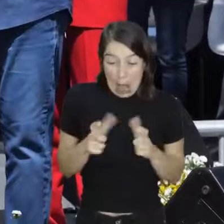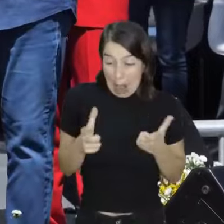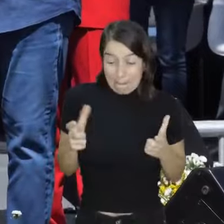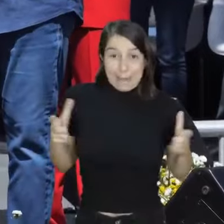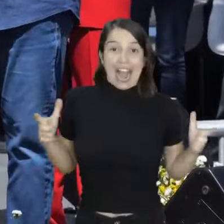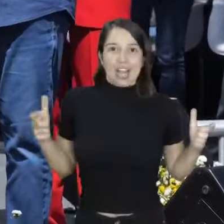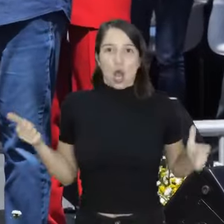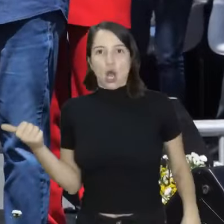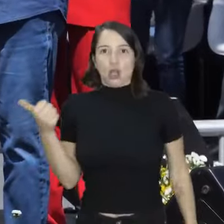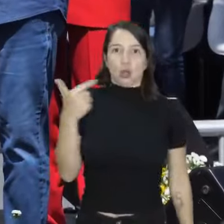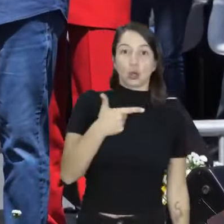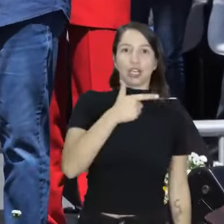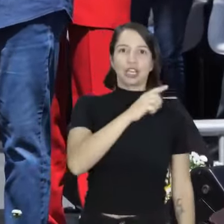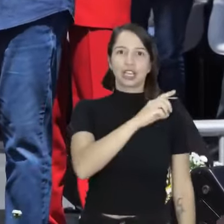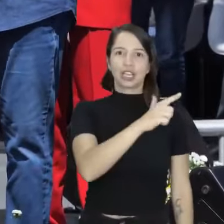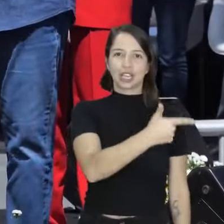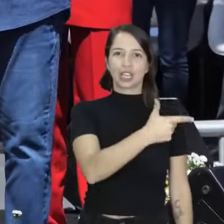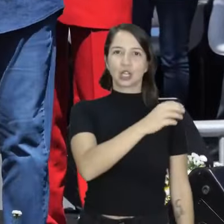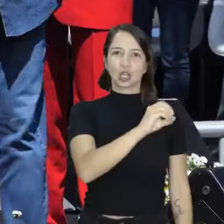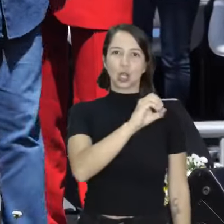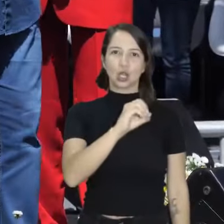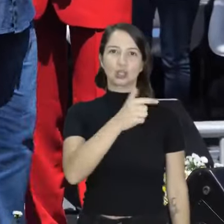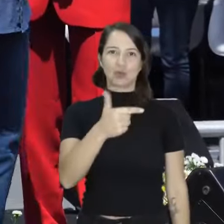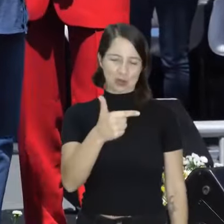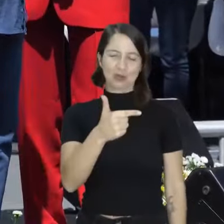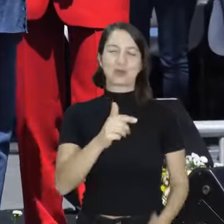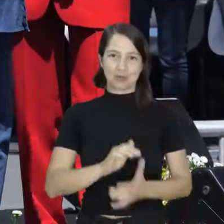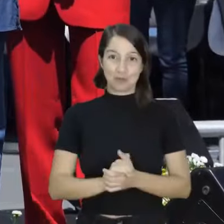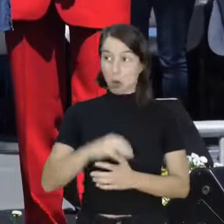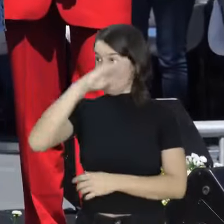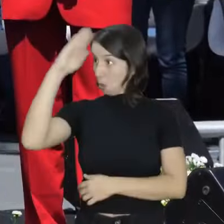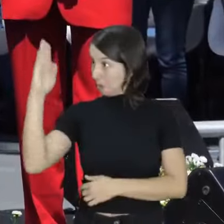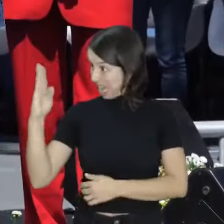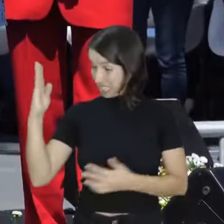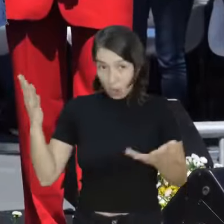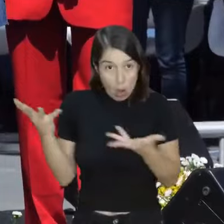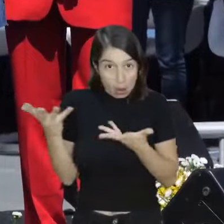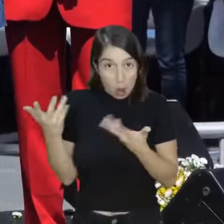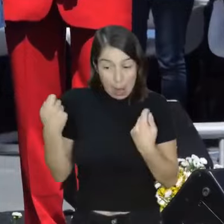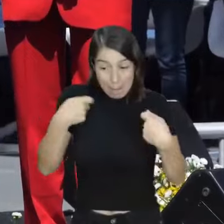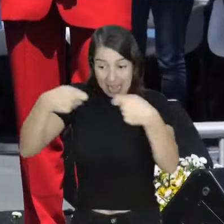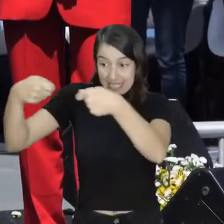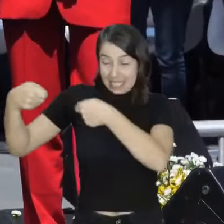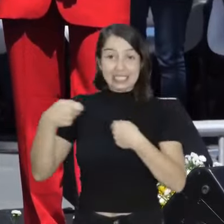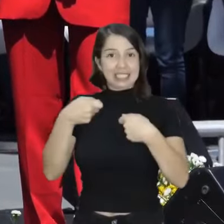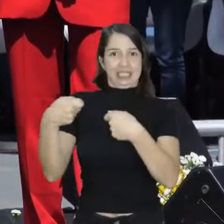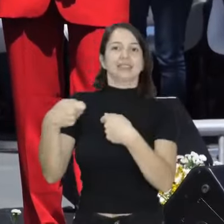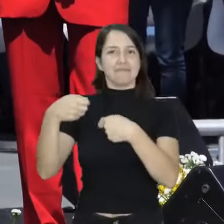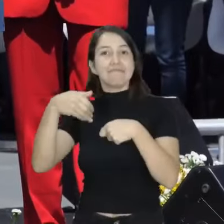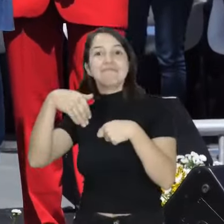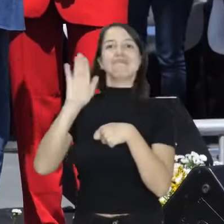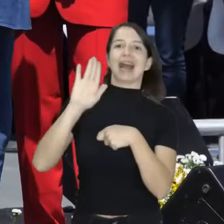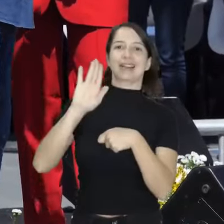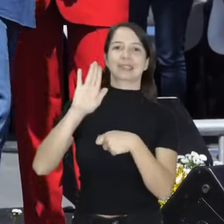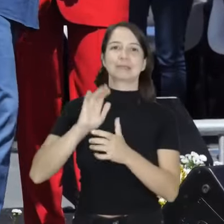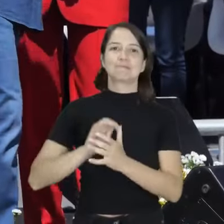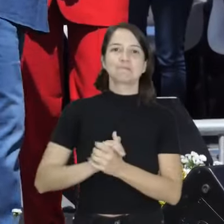muito mais de nós do que já precisou. E quando eu chego aqui, me desculpe eu dizer o nome de uma mulher. Quando eu chego